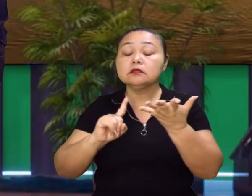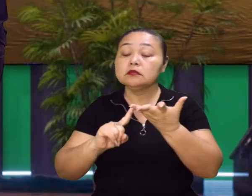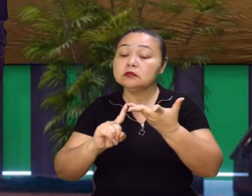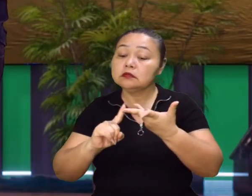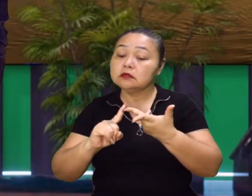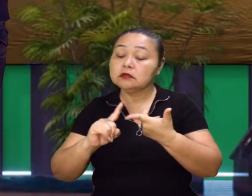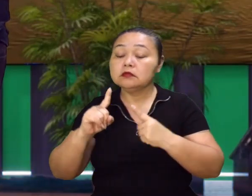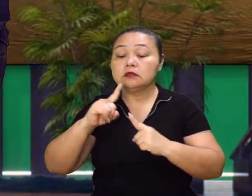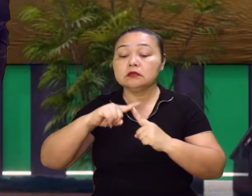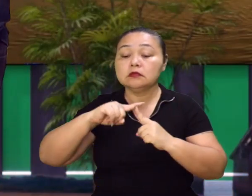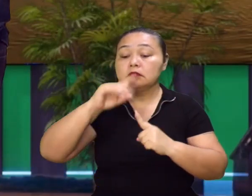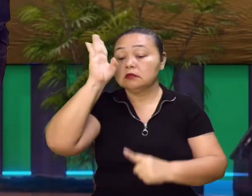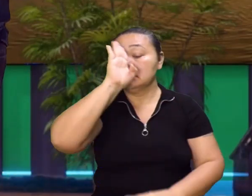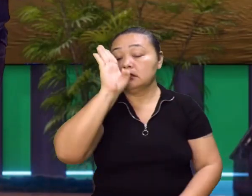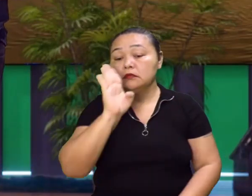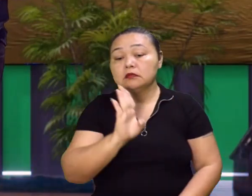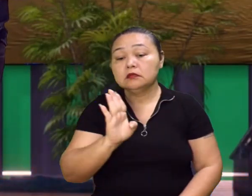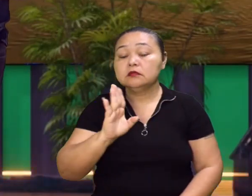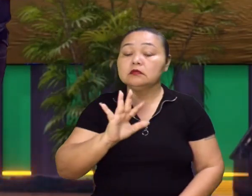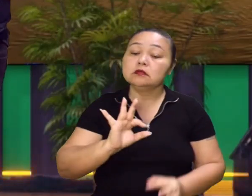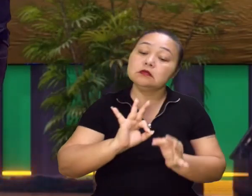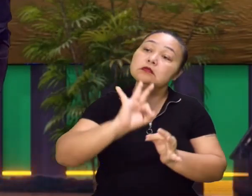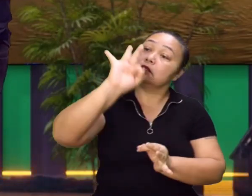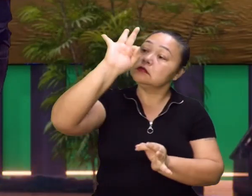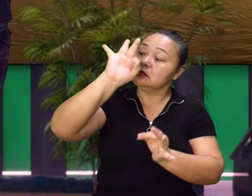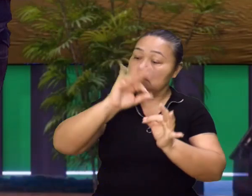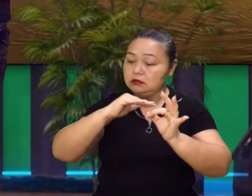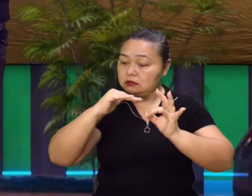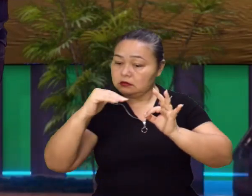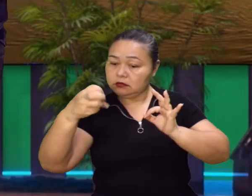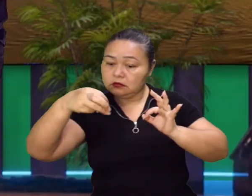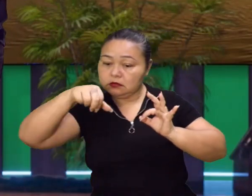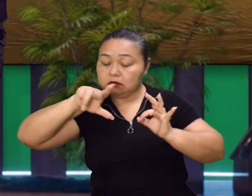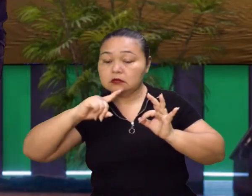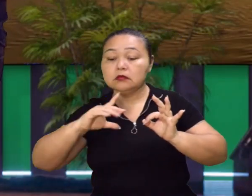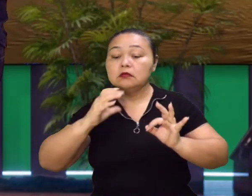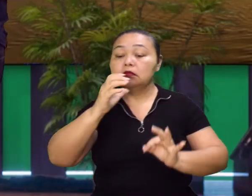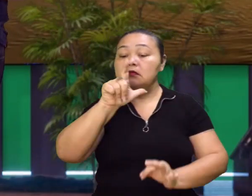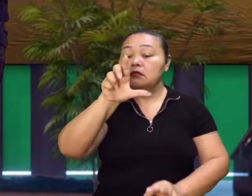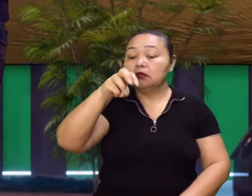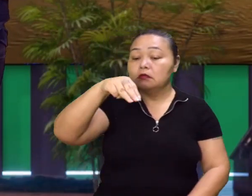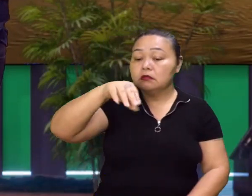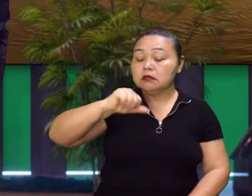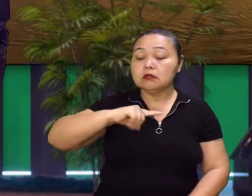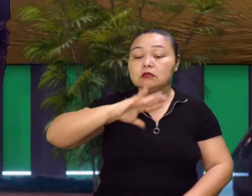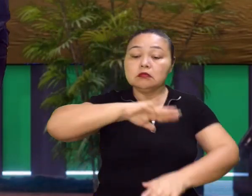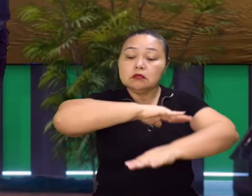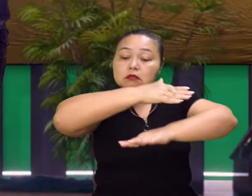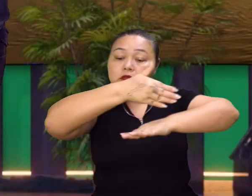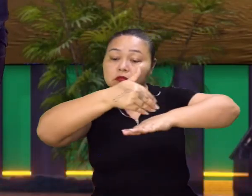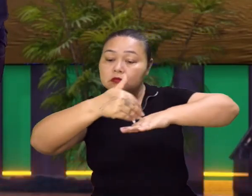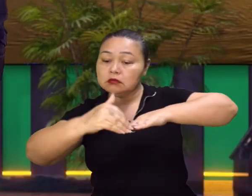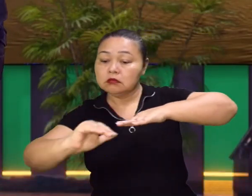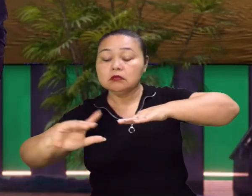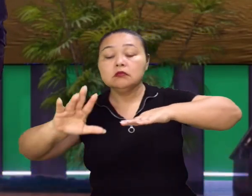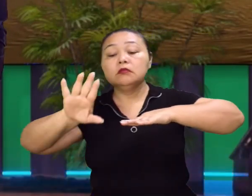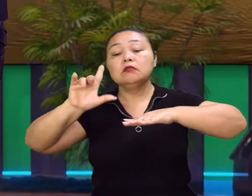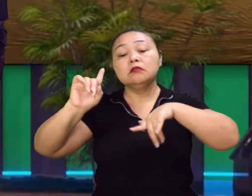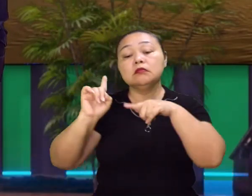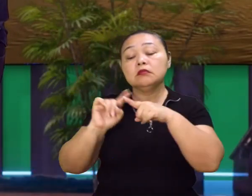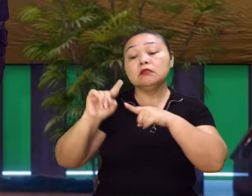mapa do Brasil, como o mapa da altitude, o mapa de clima, o mapa de bioma. Então, nesse